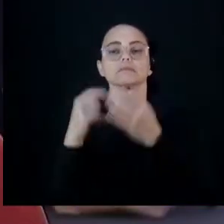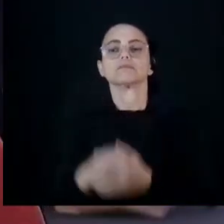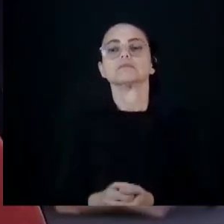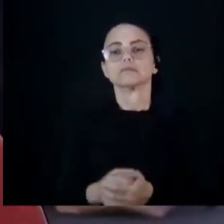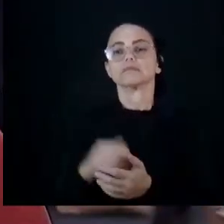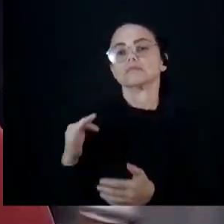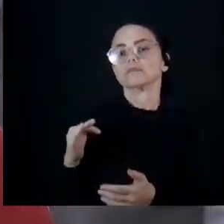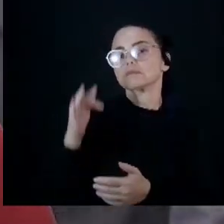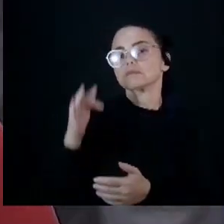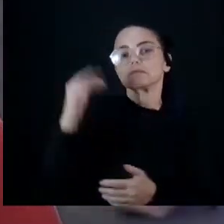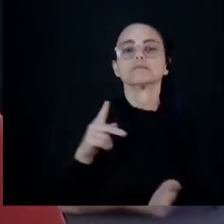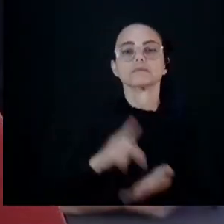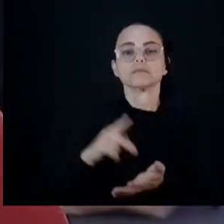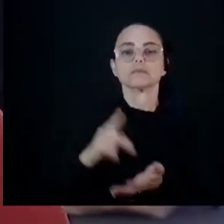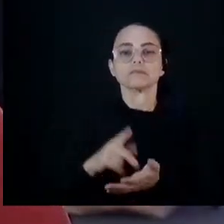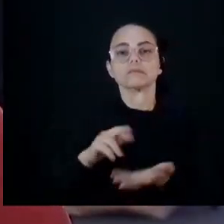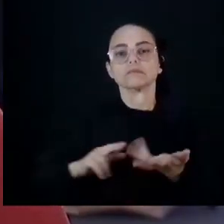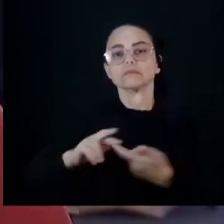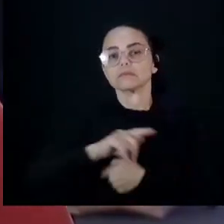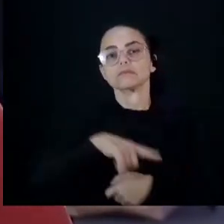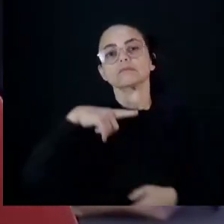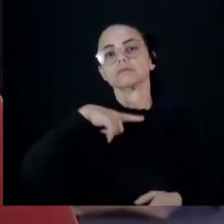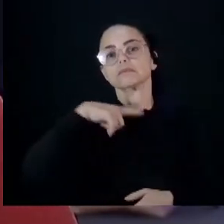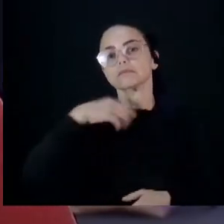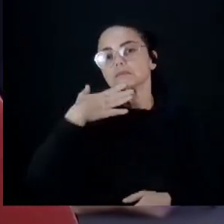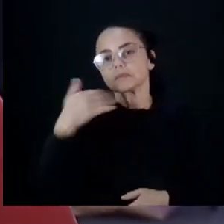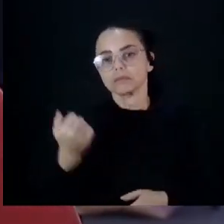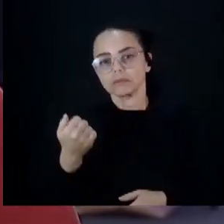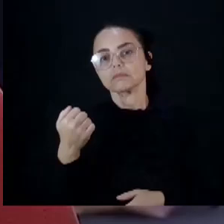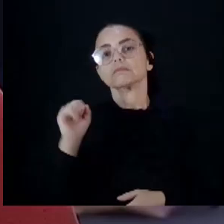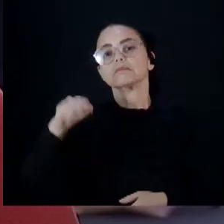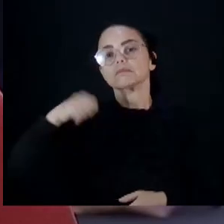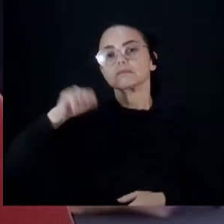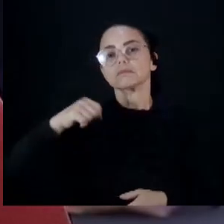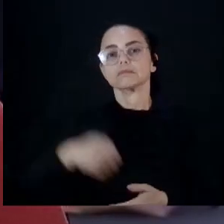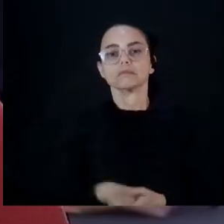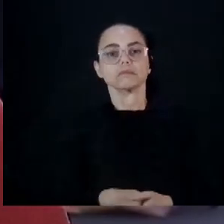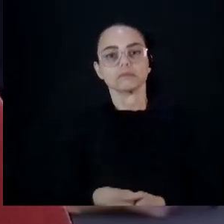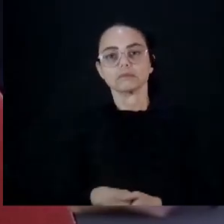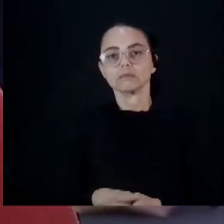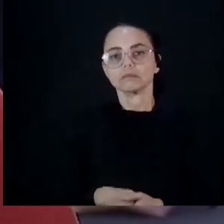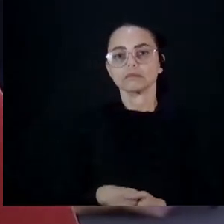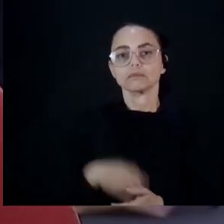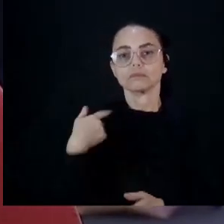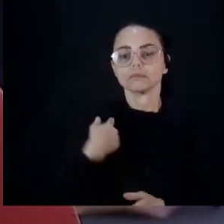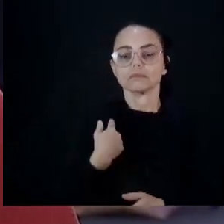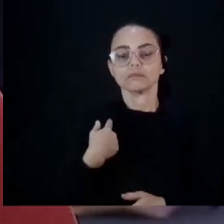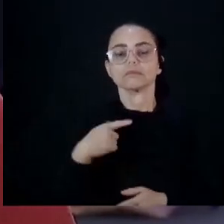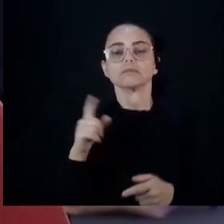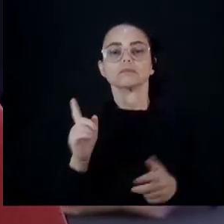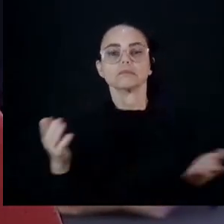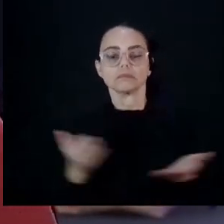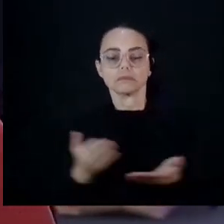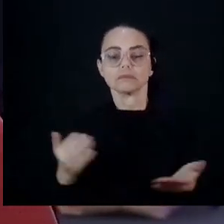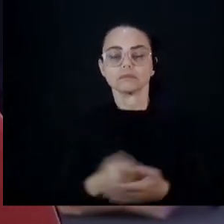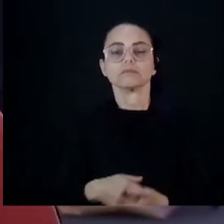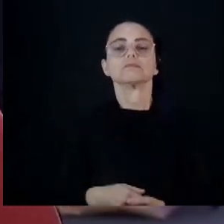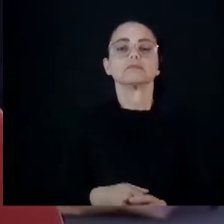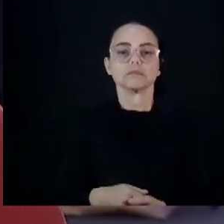certeza, outras virão para melhor ainda. Sim, com certeza. O que eles falam muito hoje